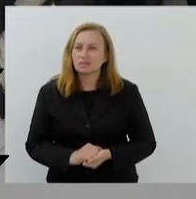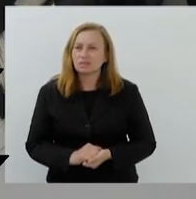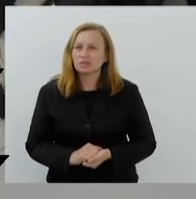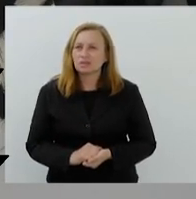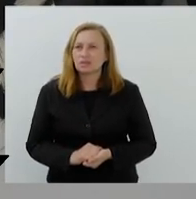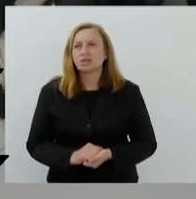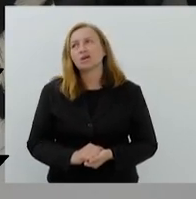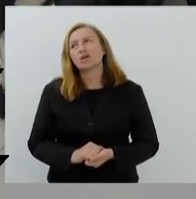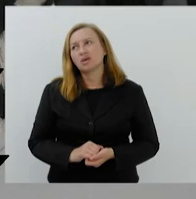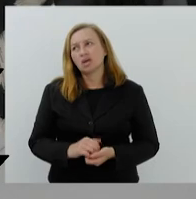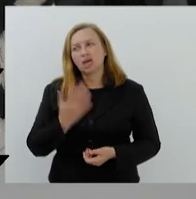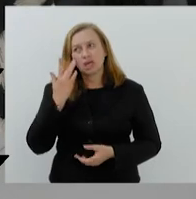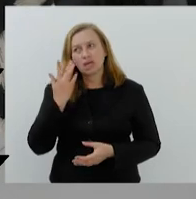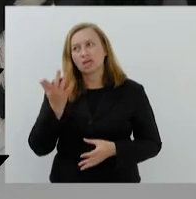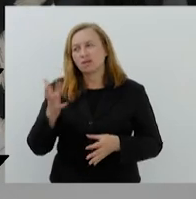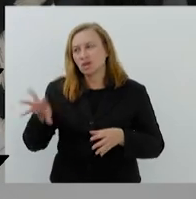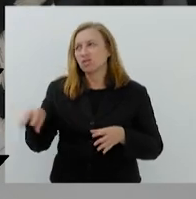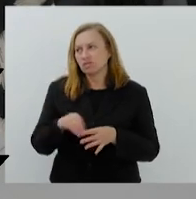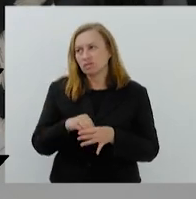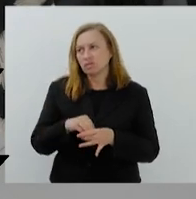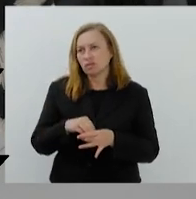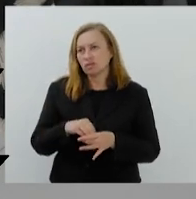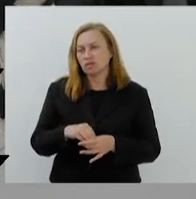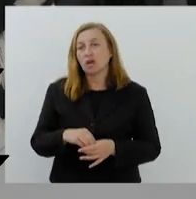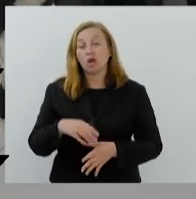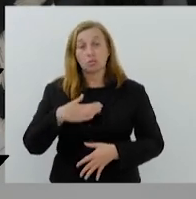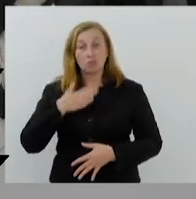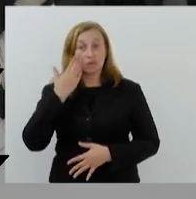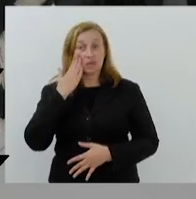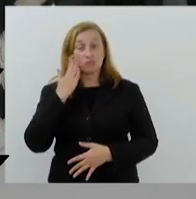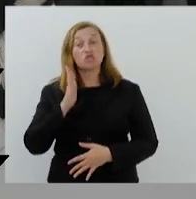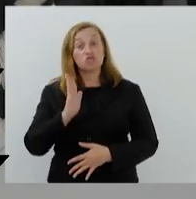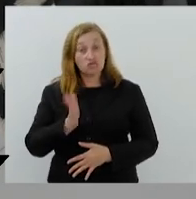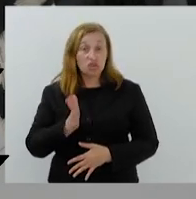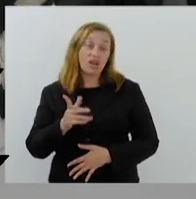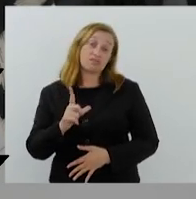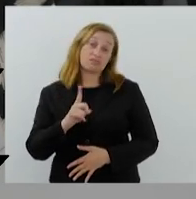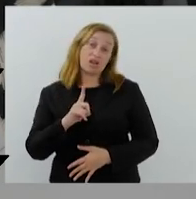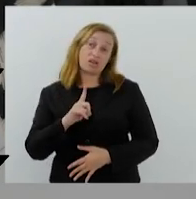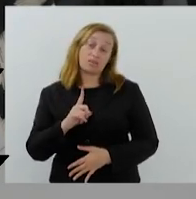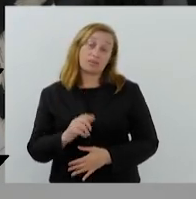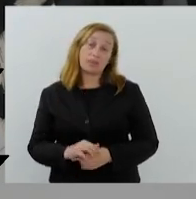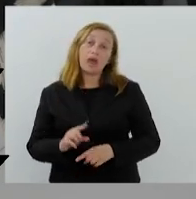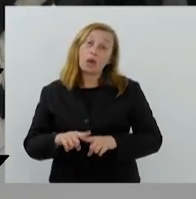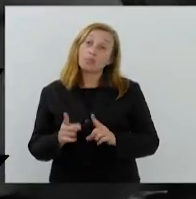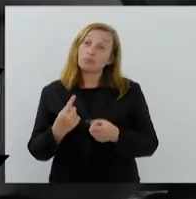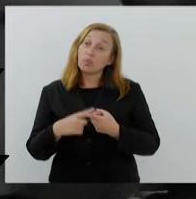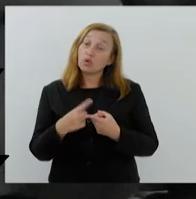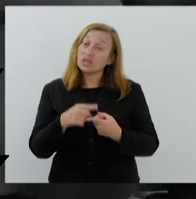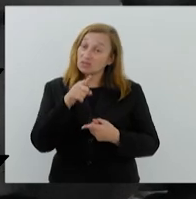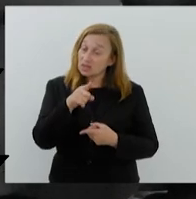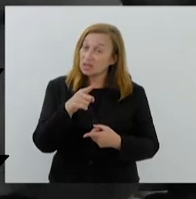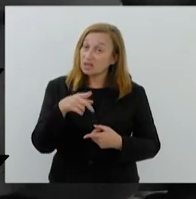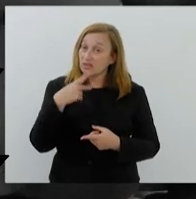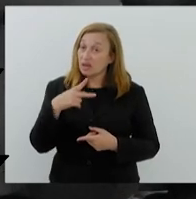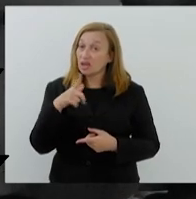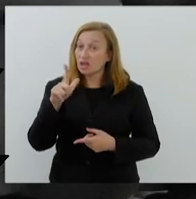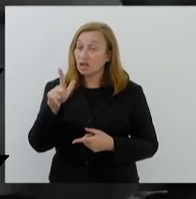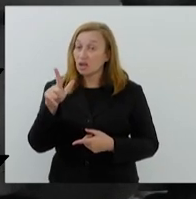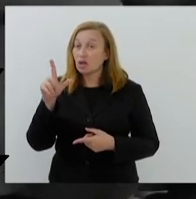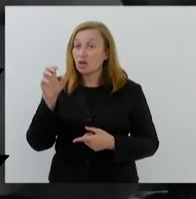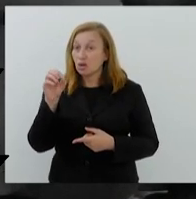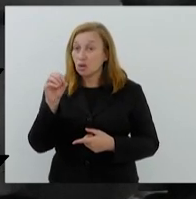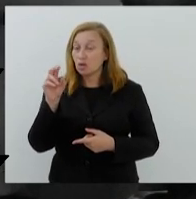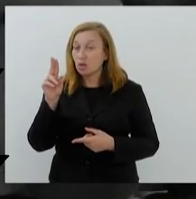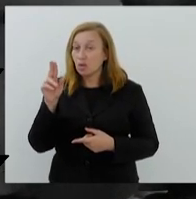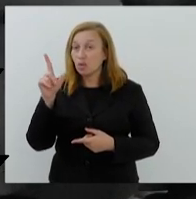Deveriam estar, então. No meu entendimento, estão. Porque se você está falando de logradouros, você está falando